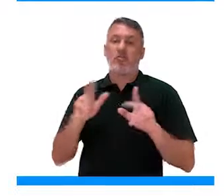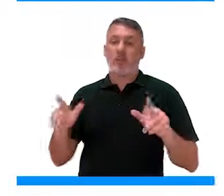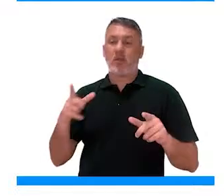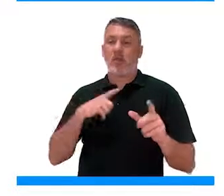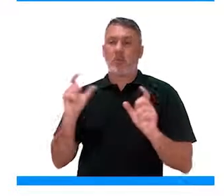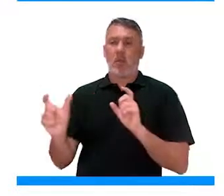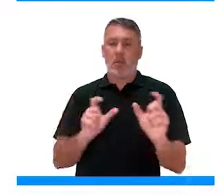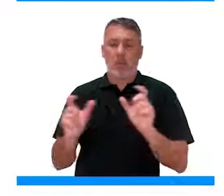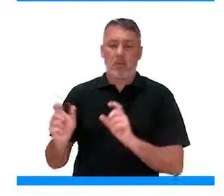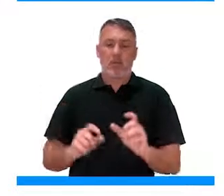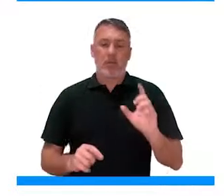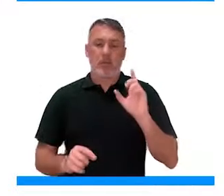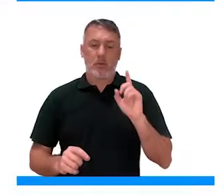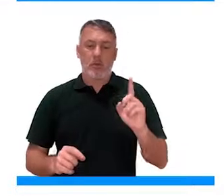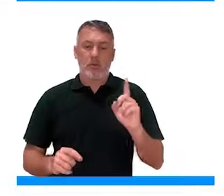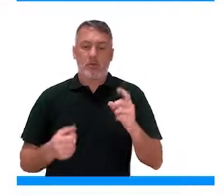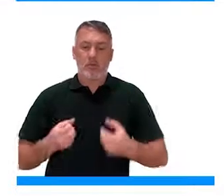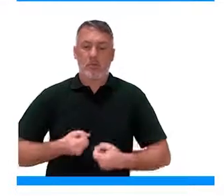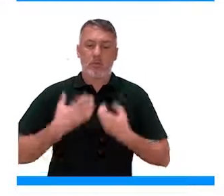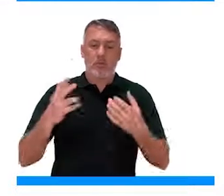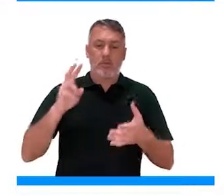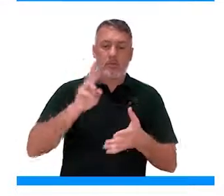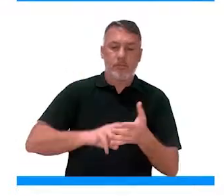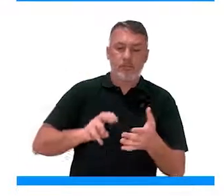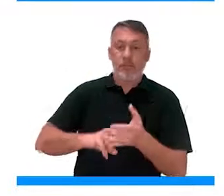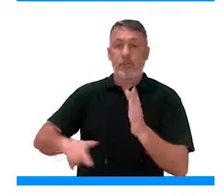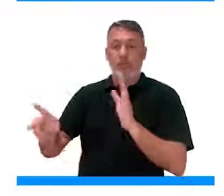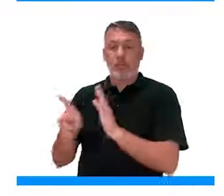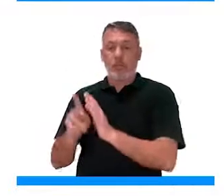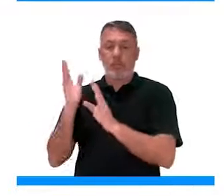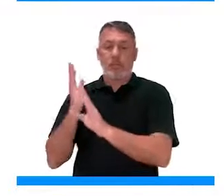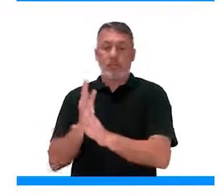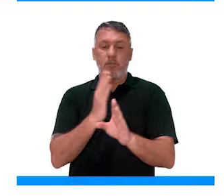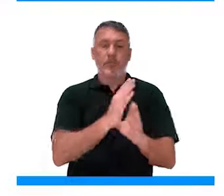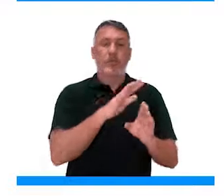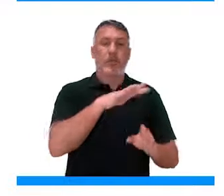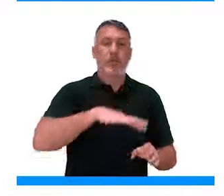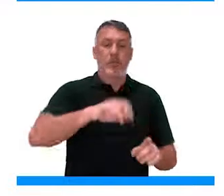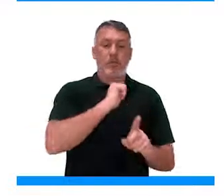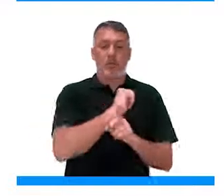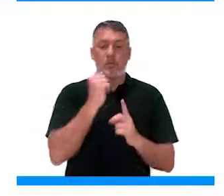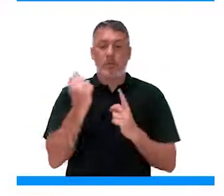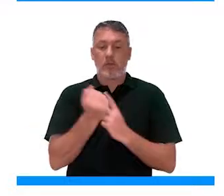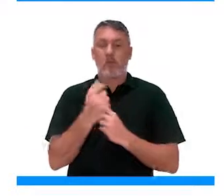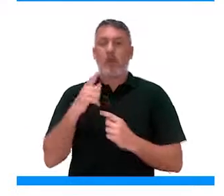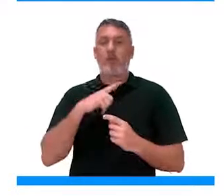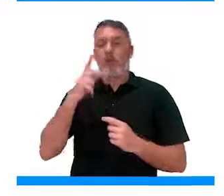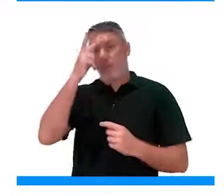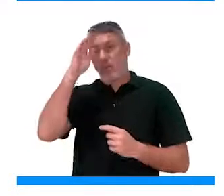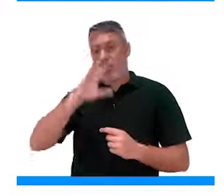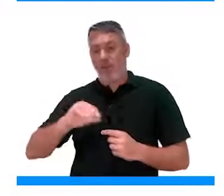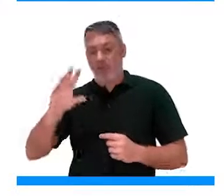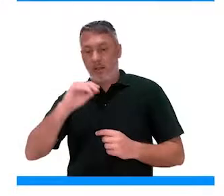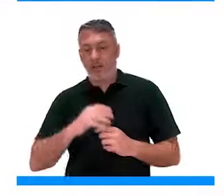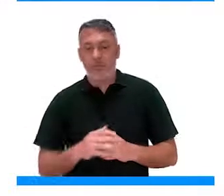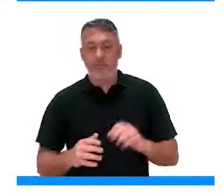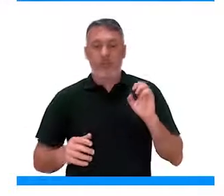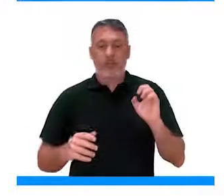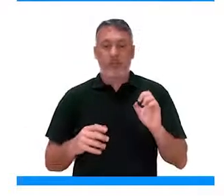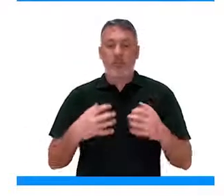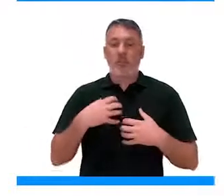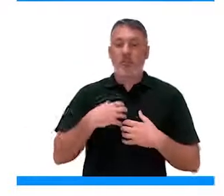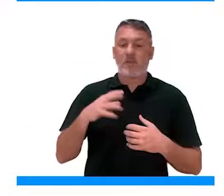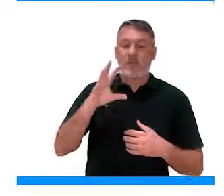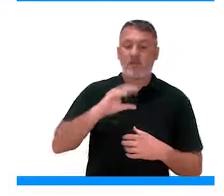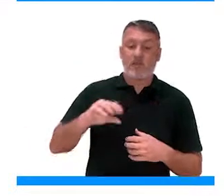sentidos diferentes. D. A pronúncia e o vocabulário são aspectos identificadores da classe social a que pertence o falante. E E.